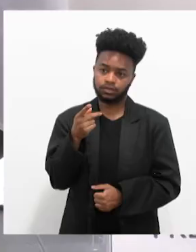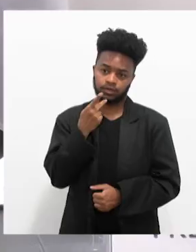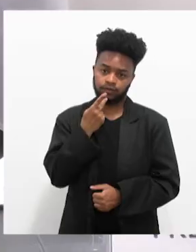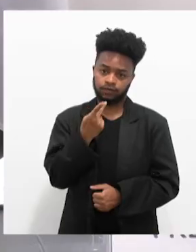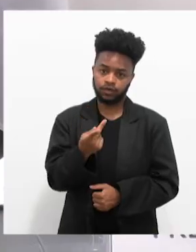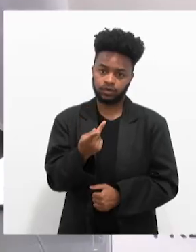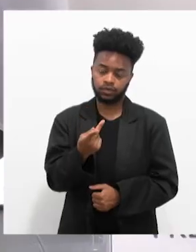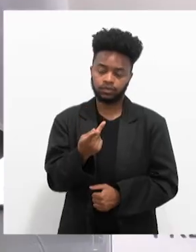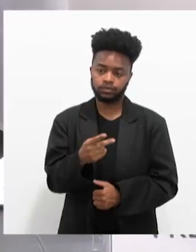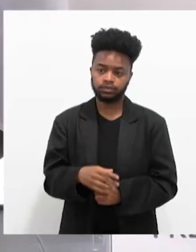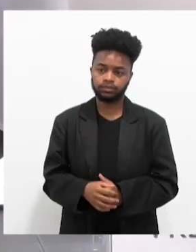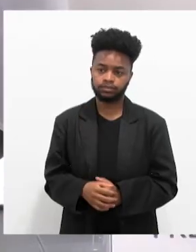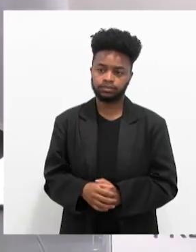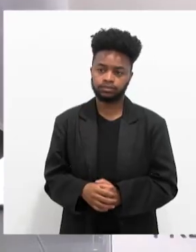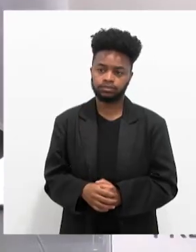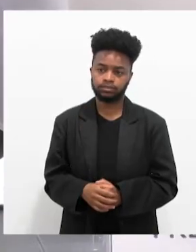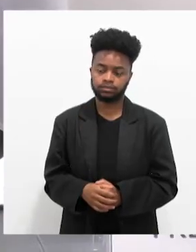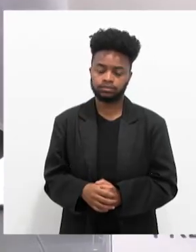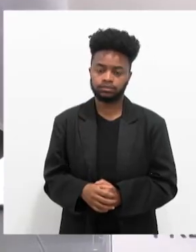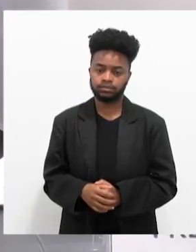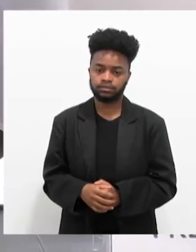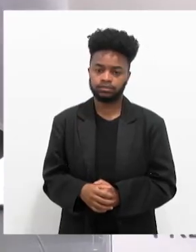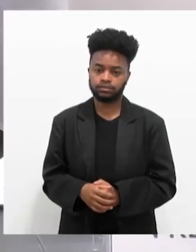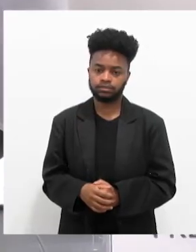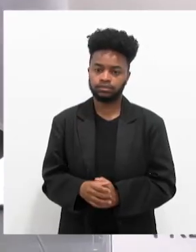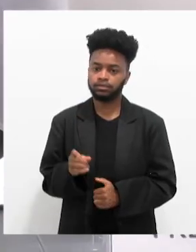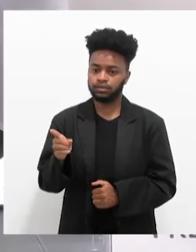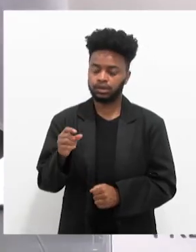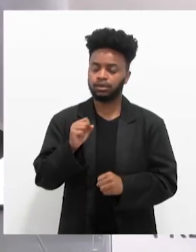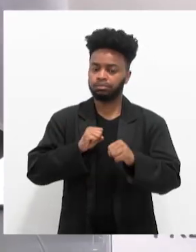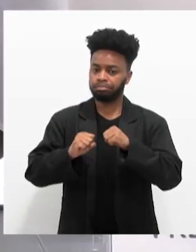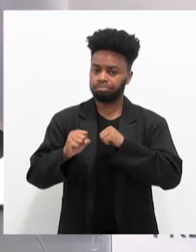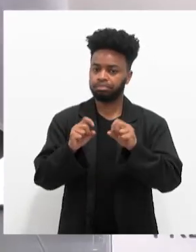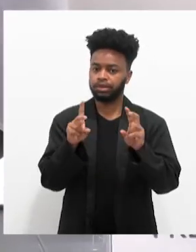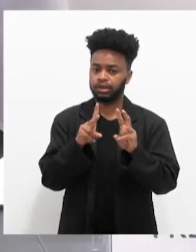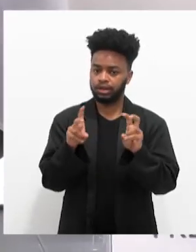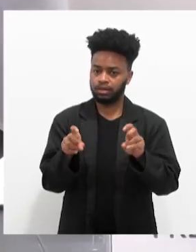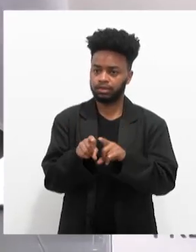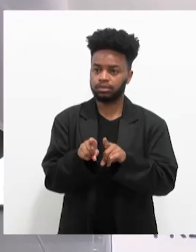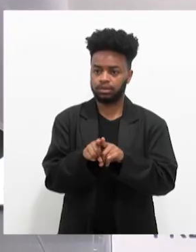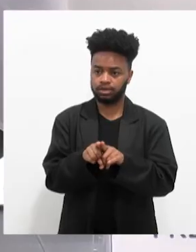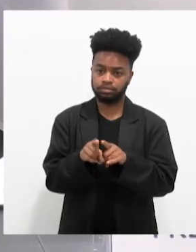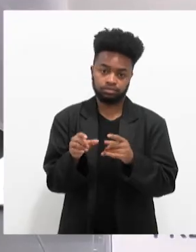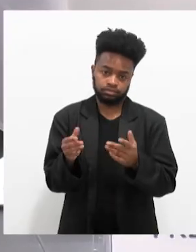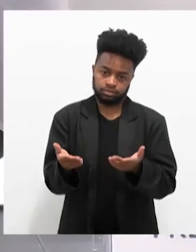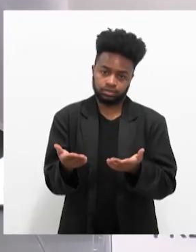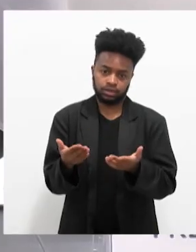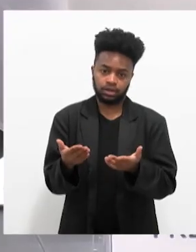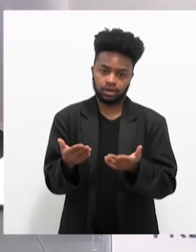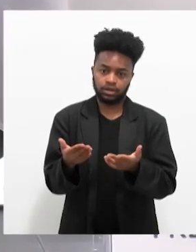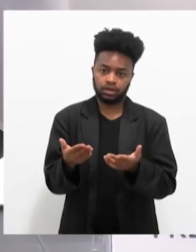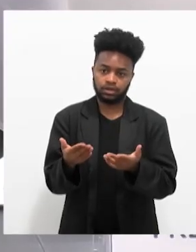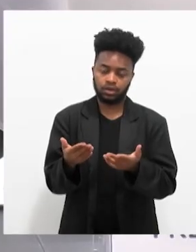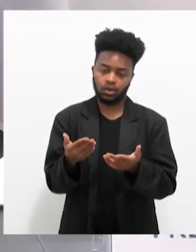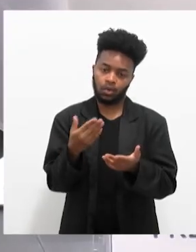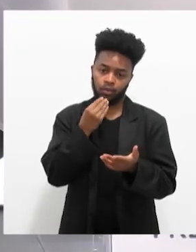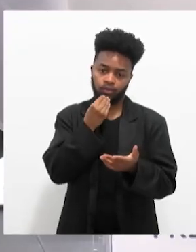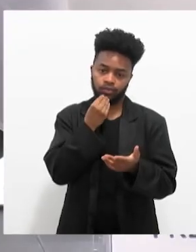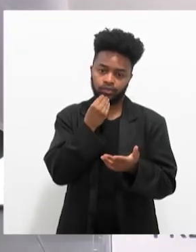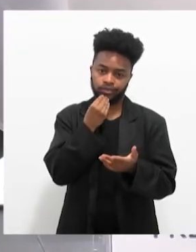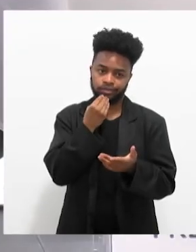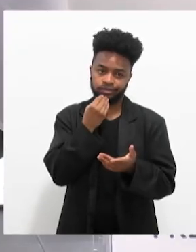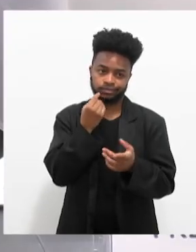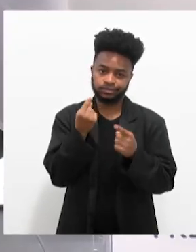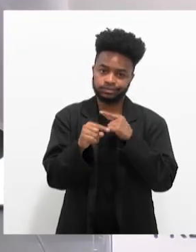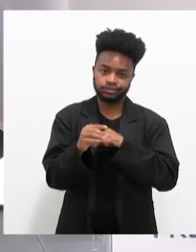ensejo ao parecer de Vossa Excelência. Vossa Excelência é um militante na pauta também, seria absolutamente contraditório um parecer contrário,